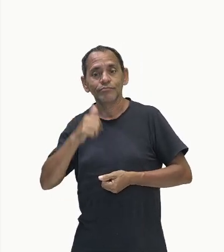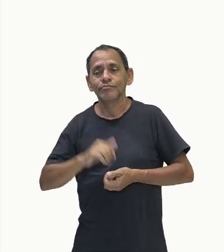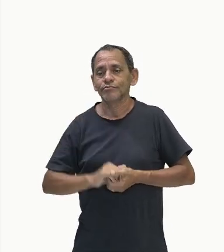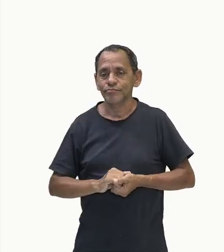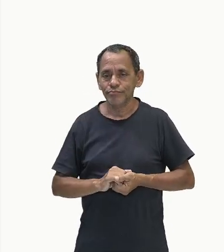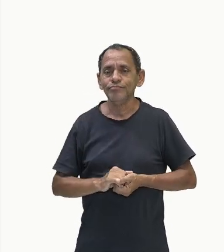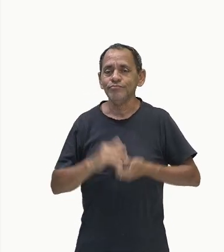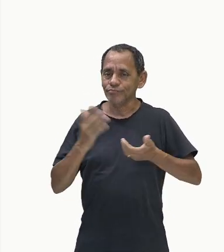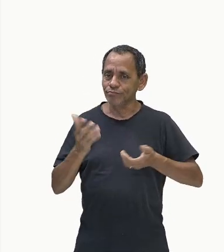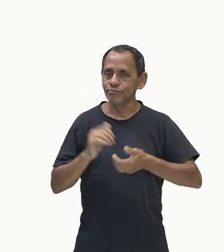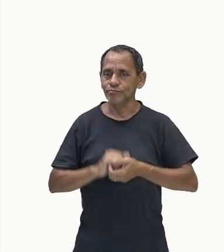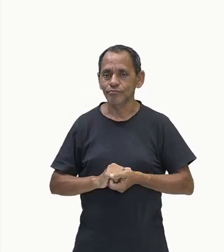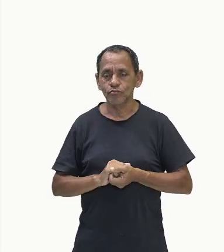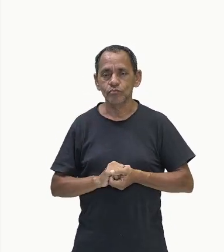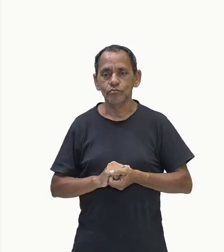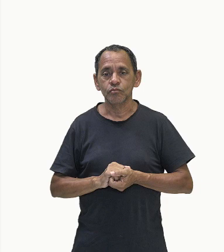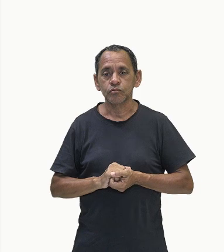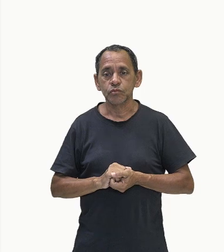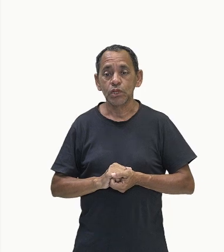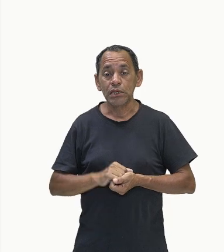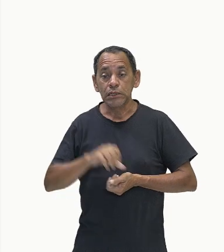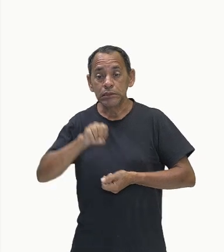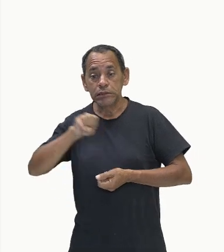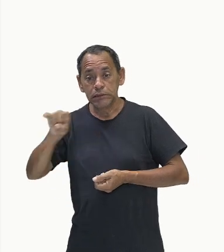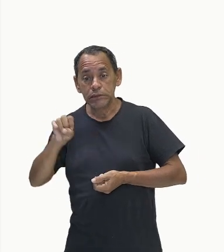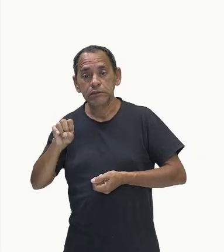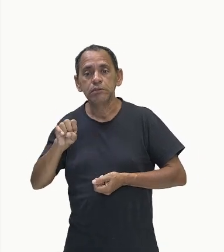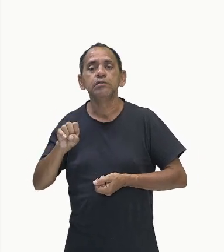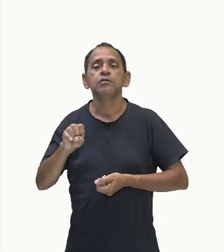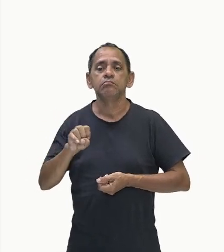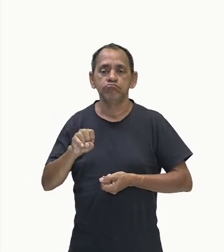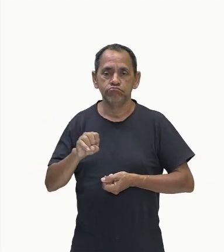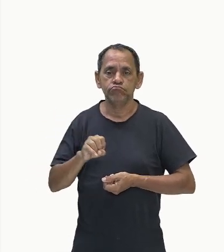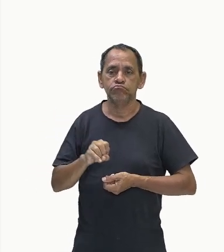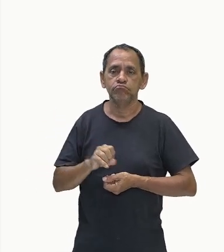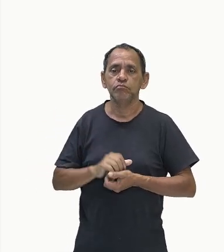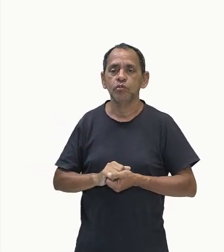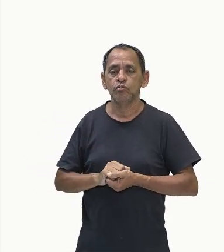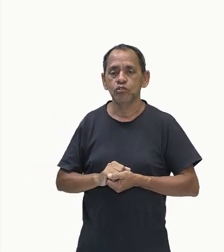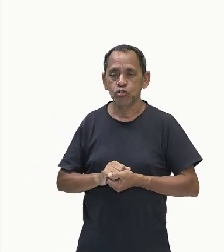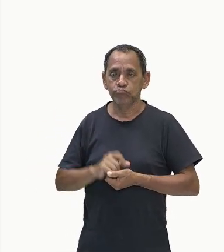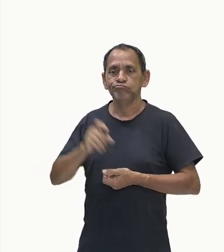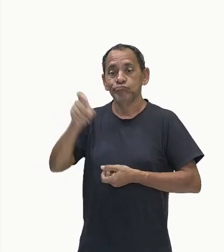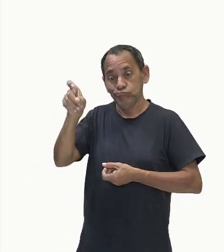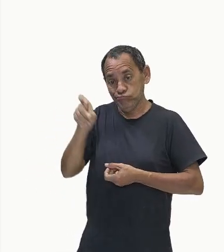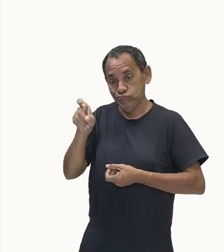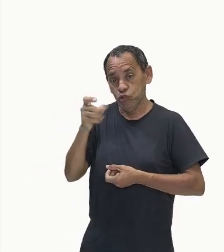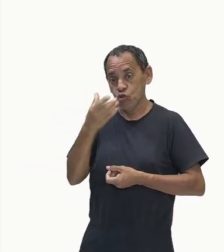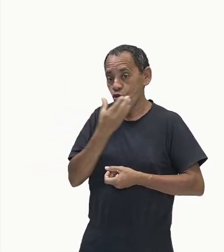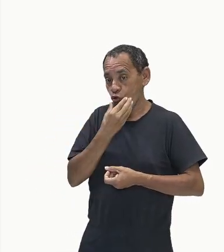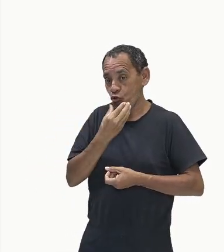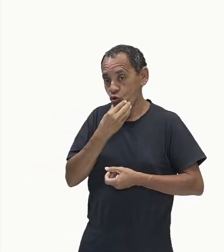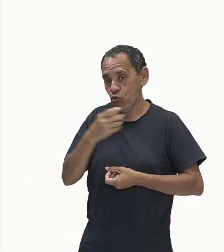feminino, tá? E se for o gameta, né, espermatozoide X, né,